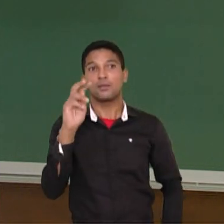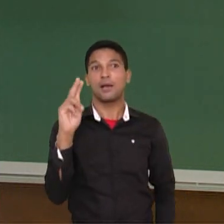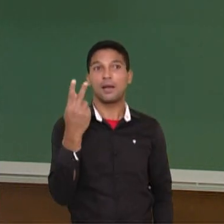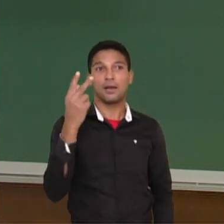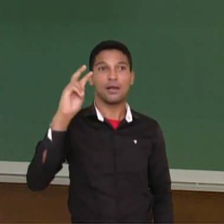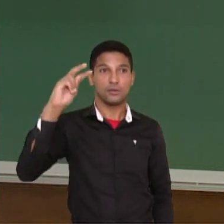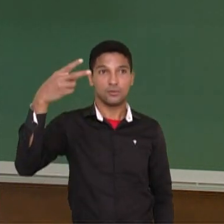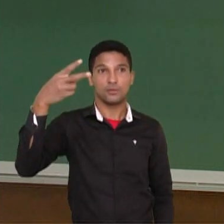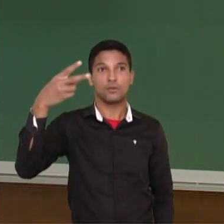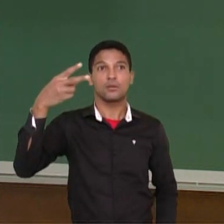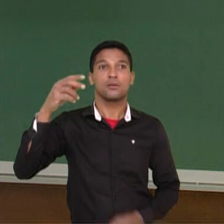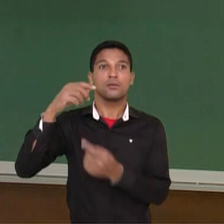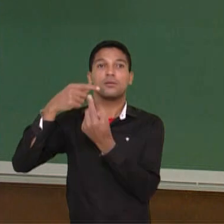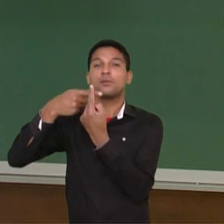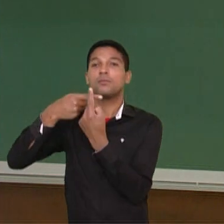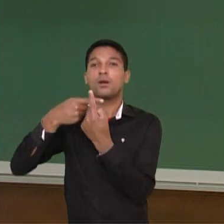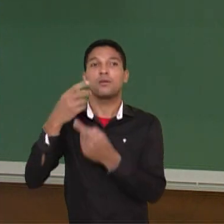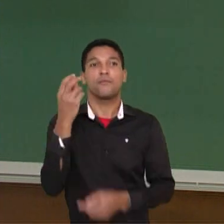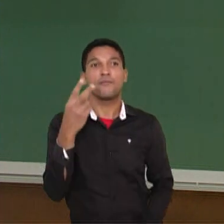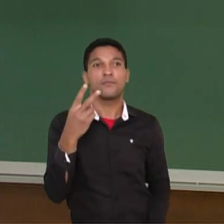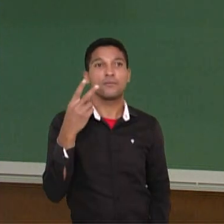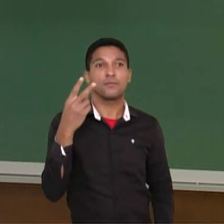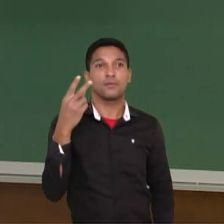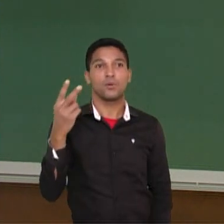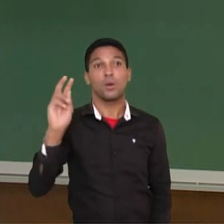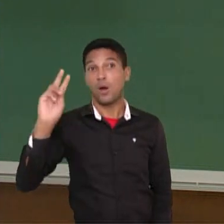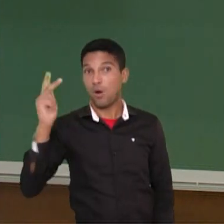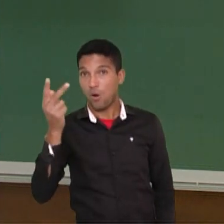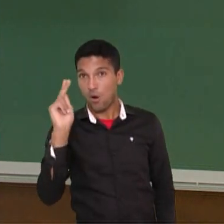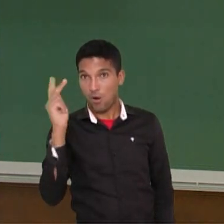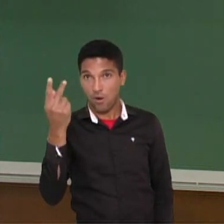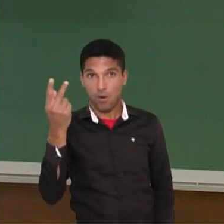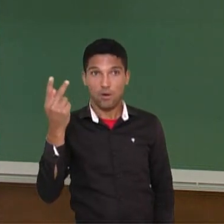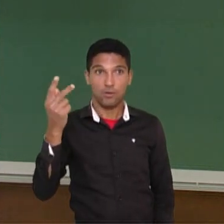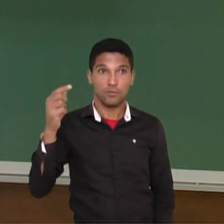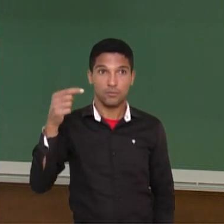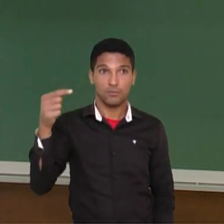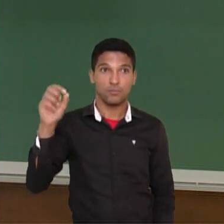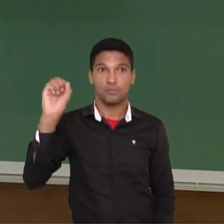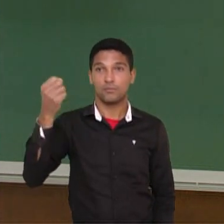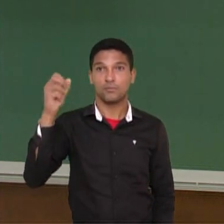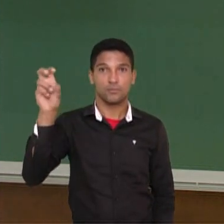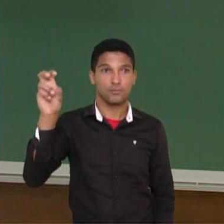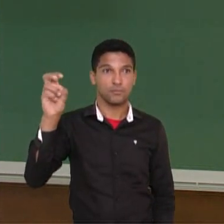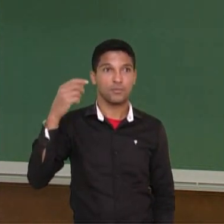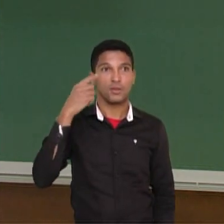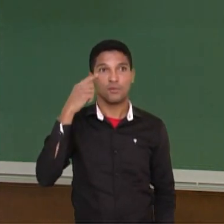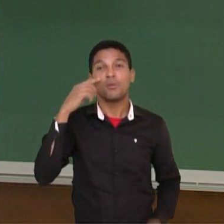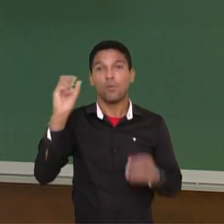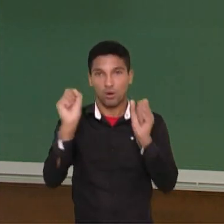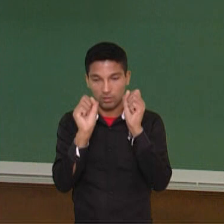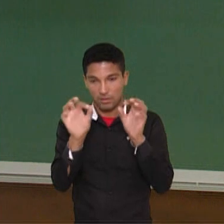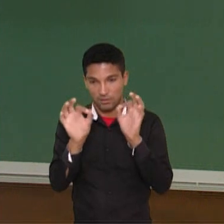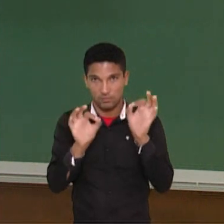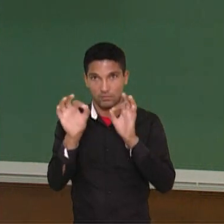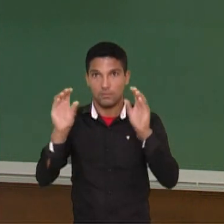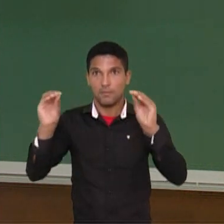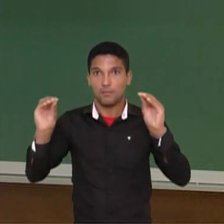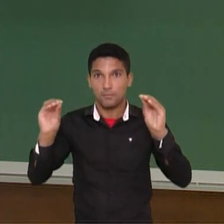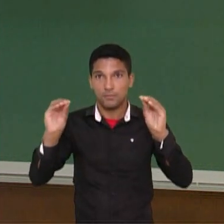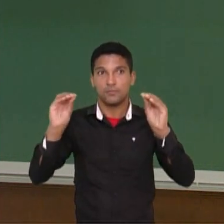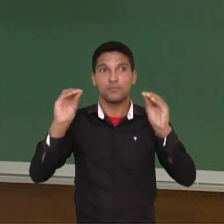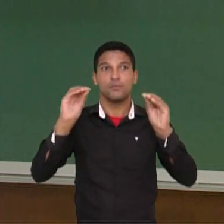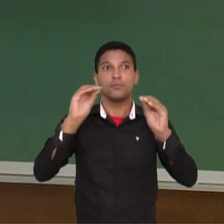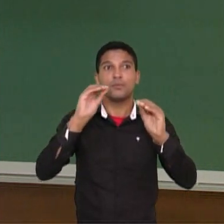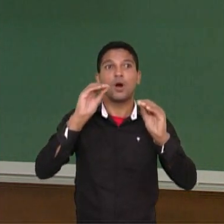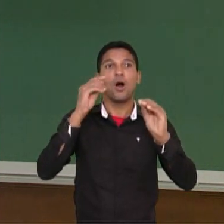é pegar esses termos que estão aqui e trazer para o primeiro membro, através do princípio aditivo, é fácil, né, isso acontecer. O